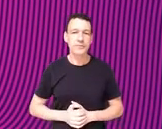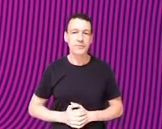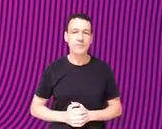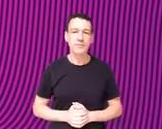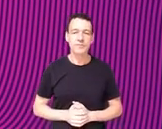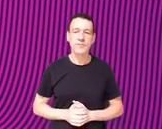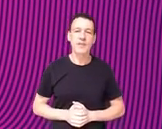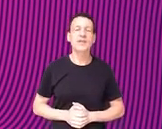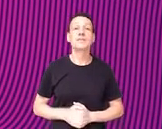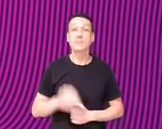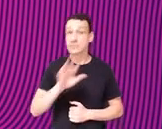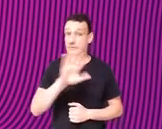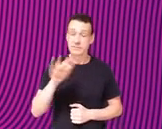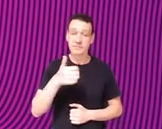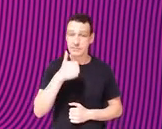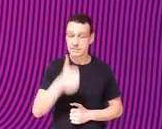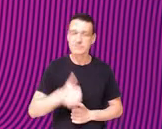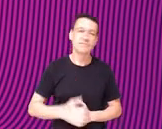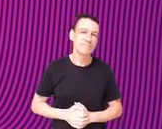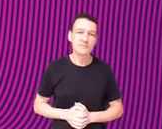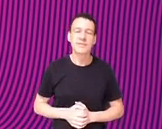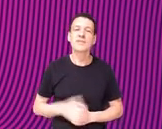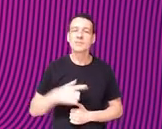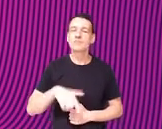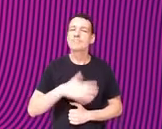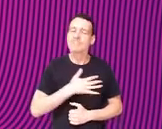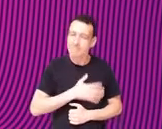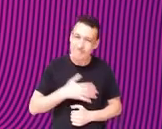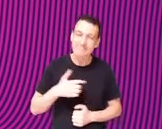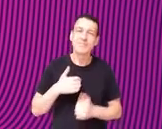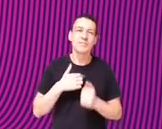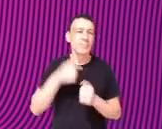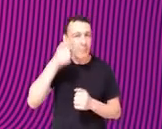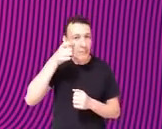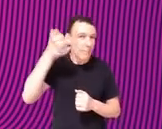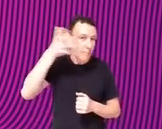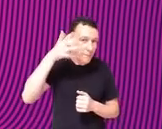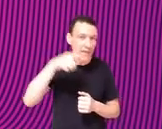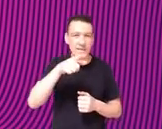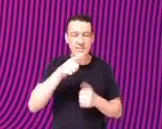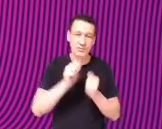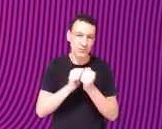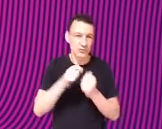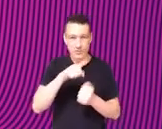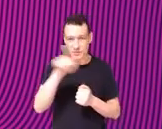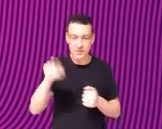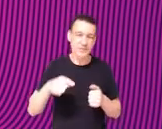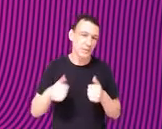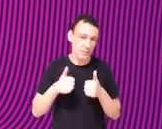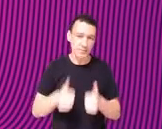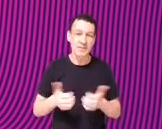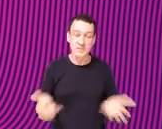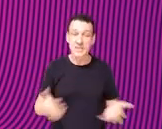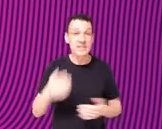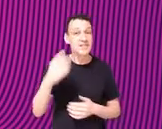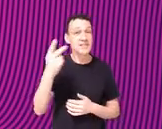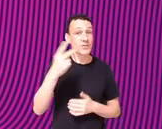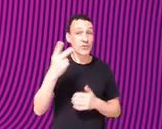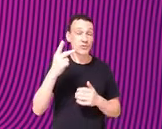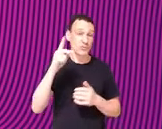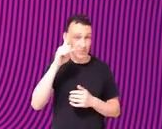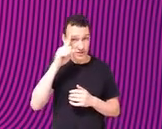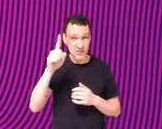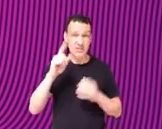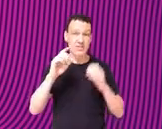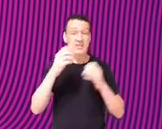Olá a todos. É um imenso prazer poder estar aqui convosco hoje, neste segundo Summit. Tenho apenas pena